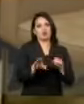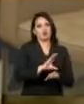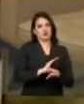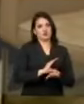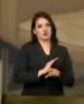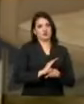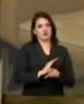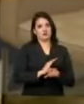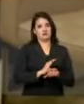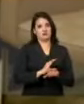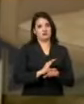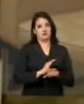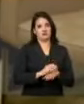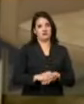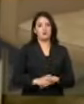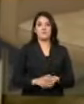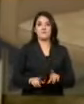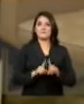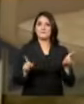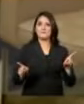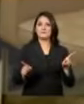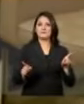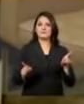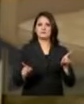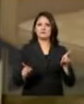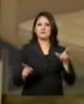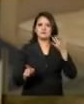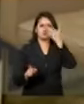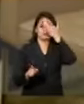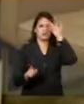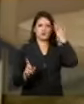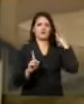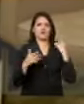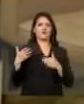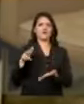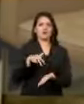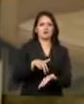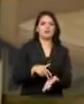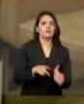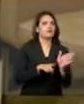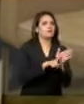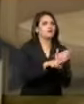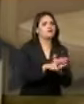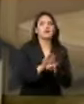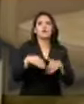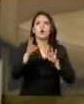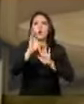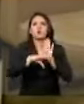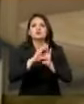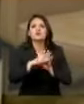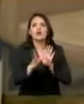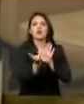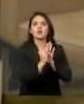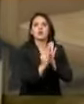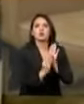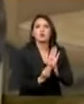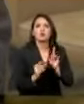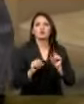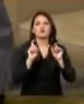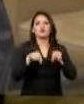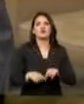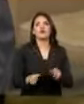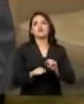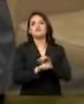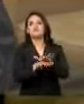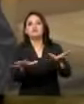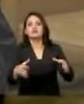Os autores não vieram ao Supremo Tribunal Federal para fazer essa consulta. Qual é o conceito, qual é o conteúdo e a amplitude dessa